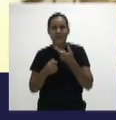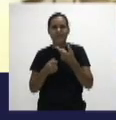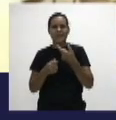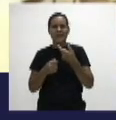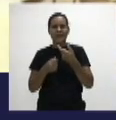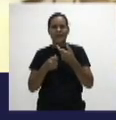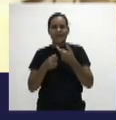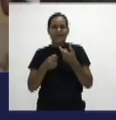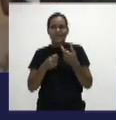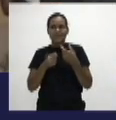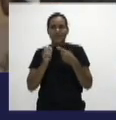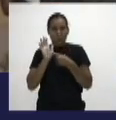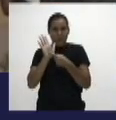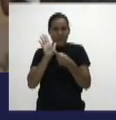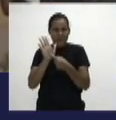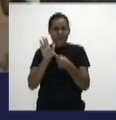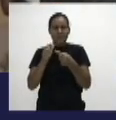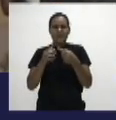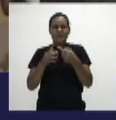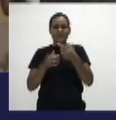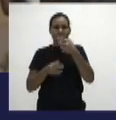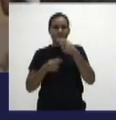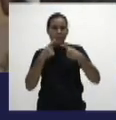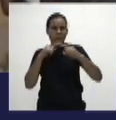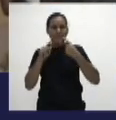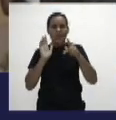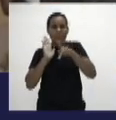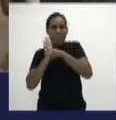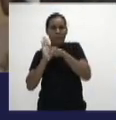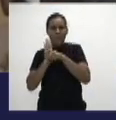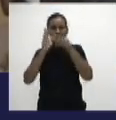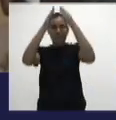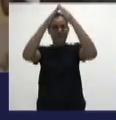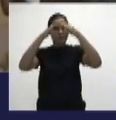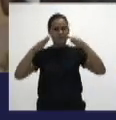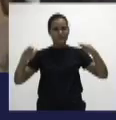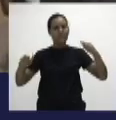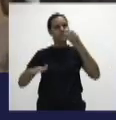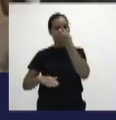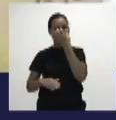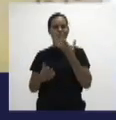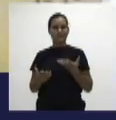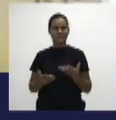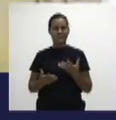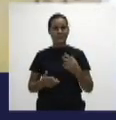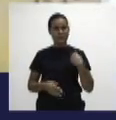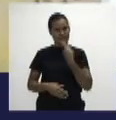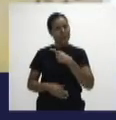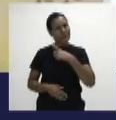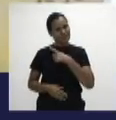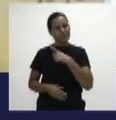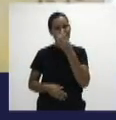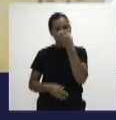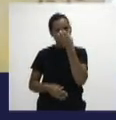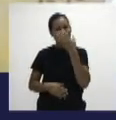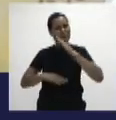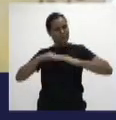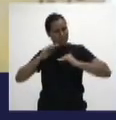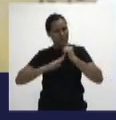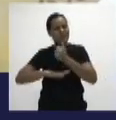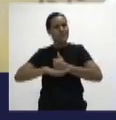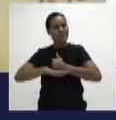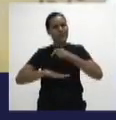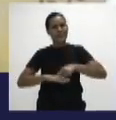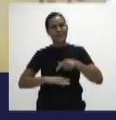C sência você não acho existe Não por isso que a gente podia fazer um não mas existe música C sência claro que claro quei que legal tem até palhaço de circo e temos um